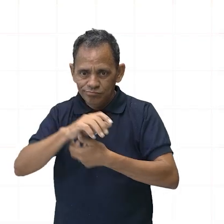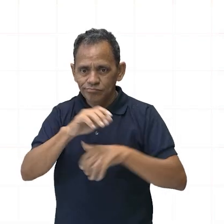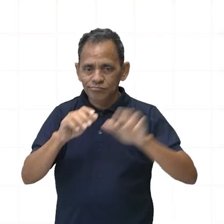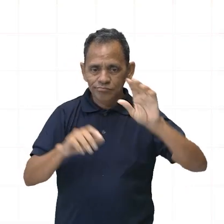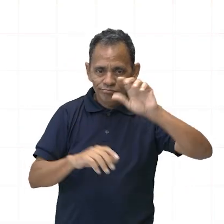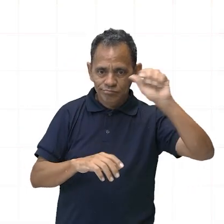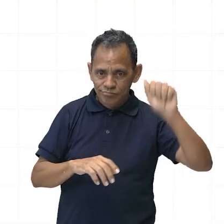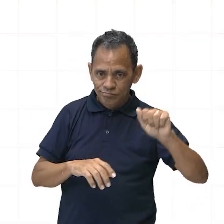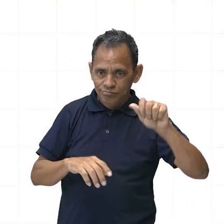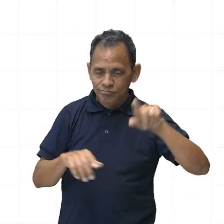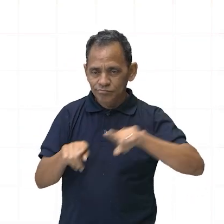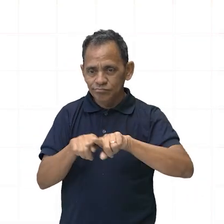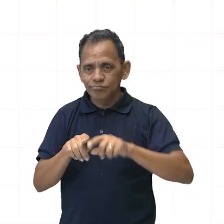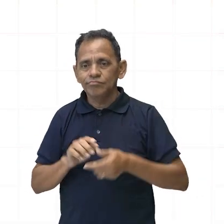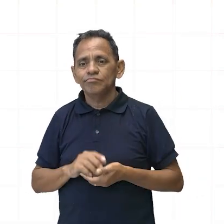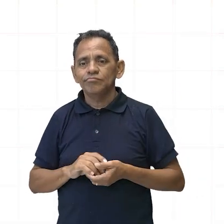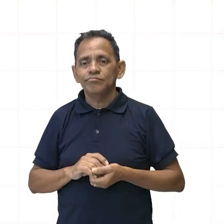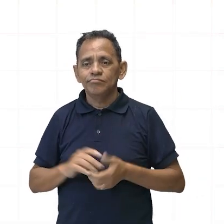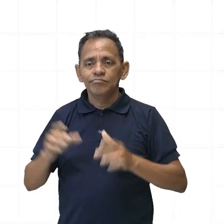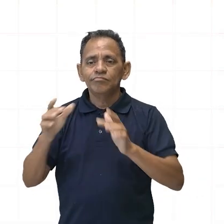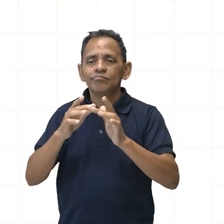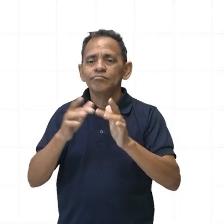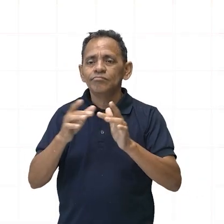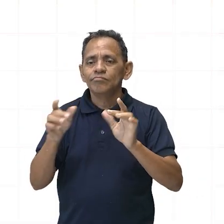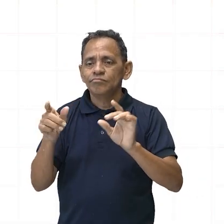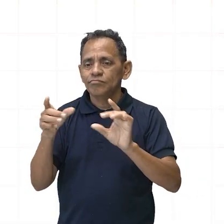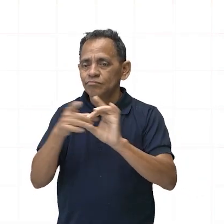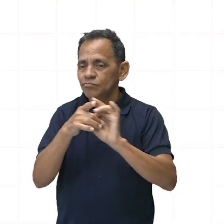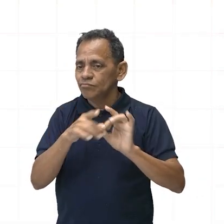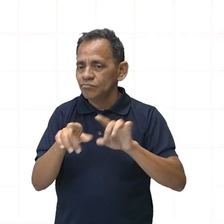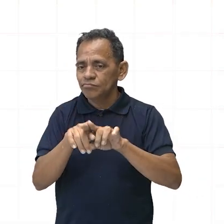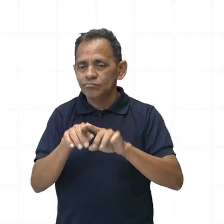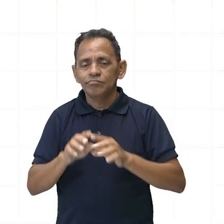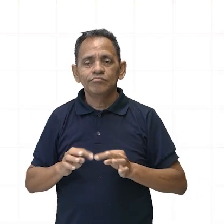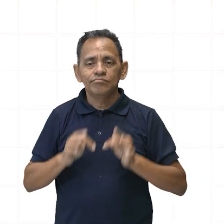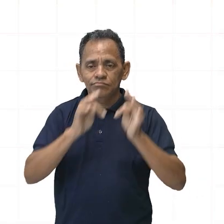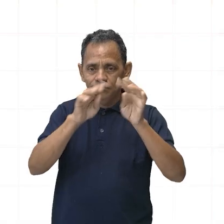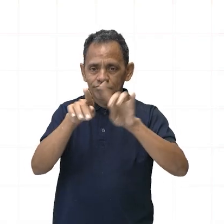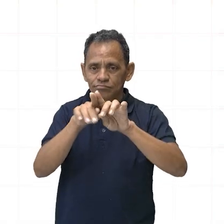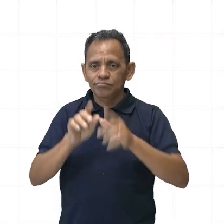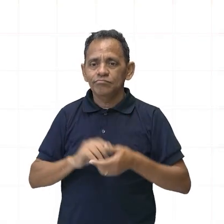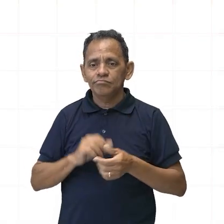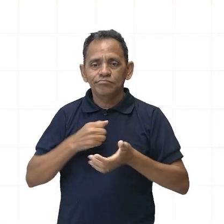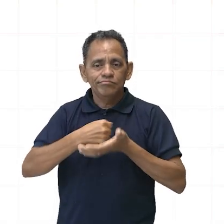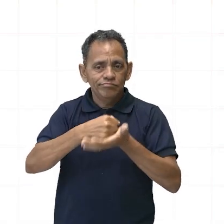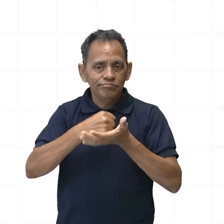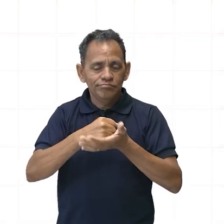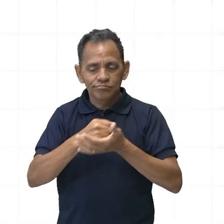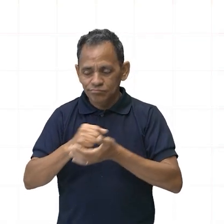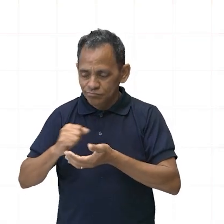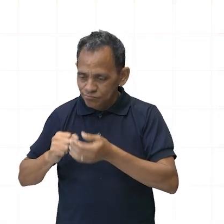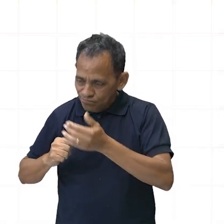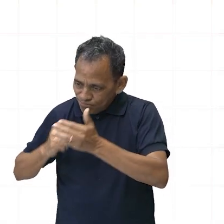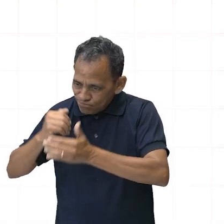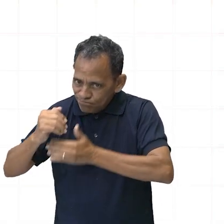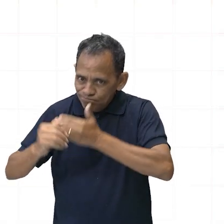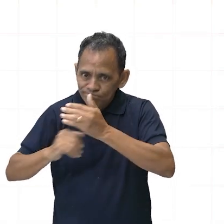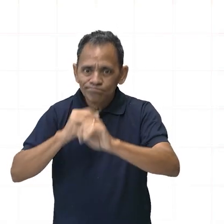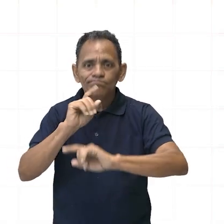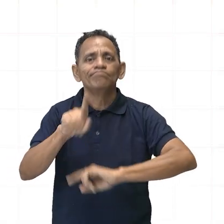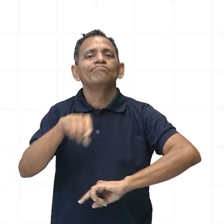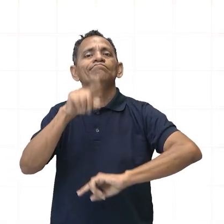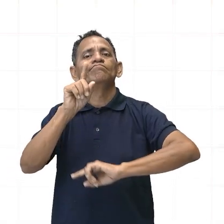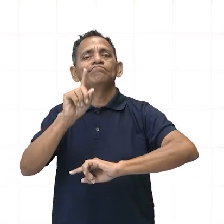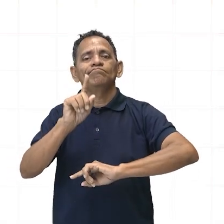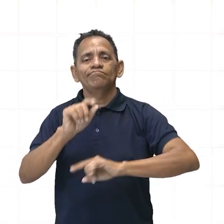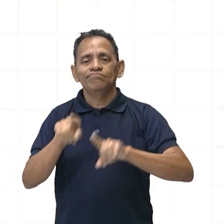E essa tecnologia, ela tem ajudado esses países asiáticos a emergirem economicamente, a se inovarem,